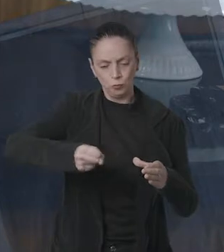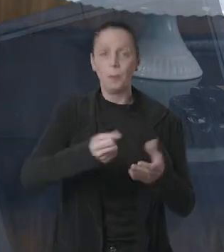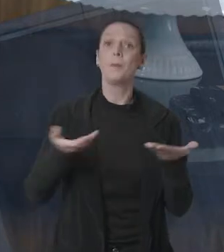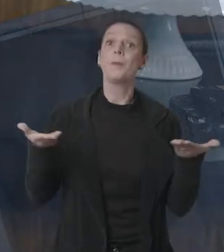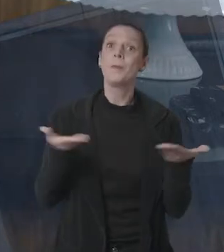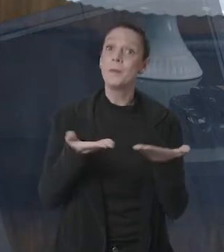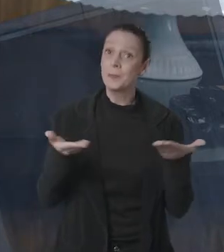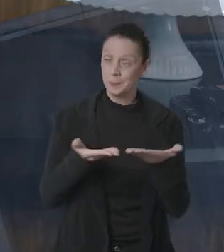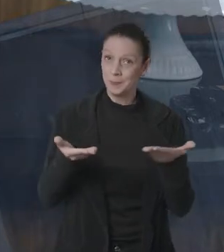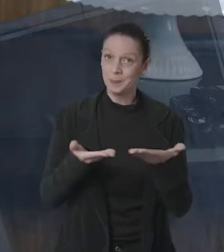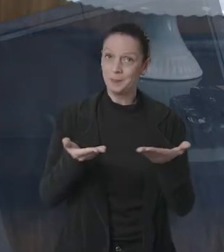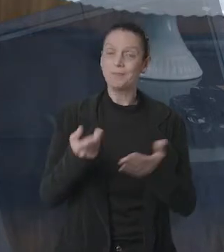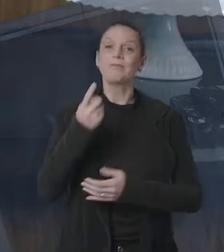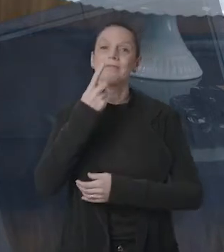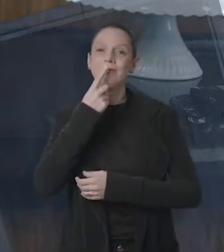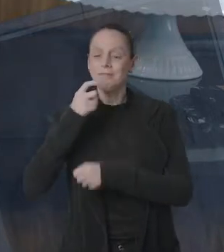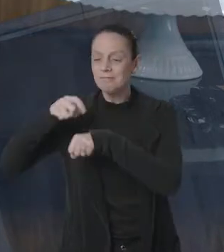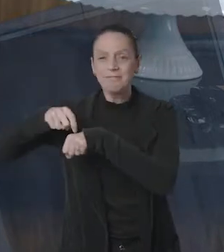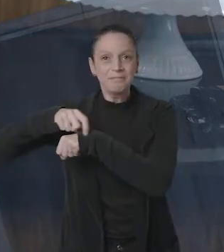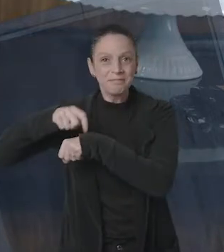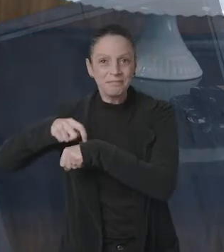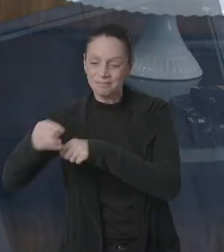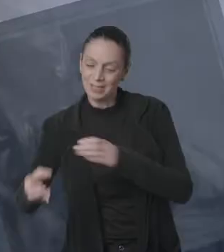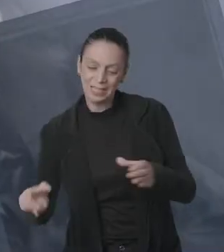e agora os morangos.